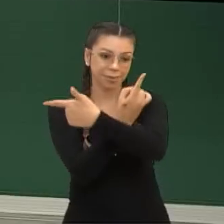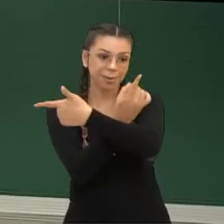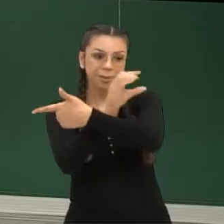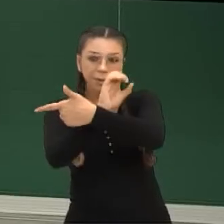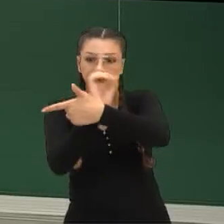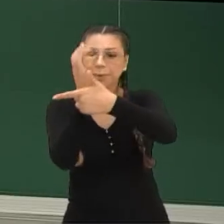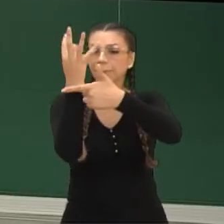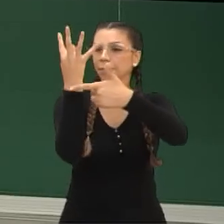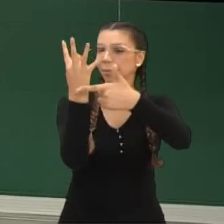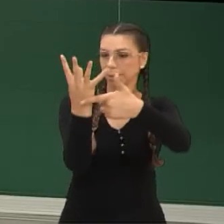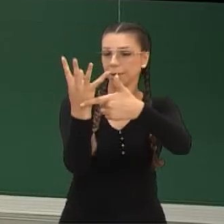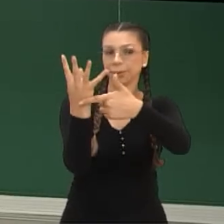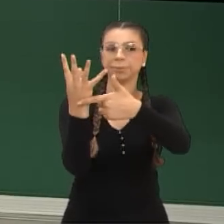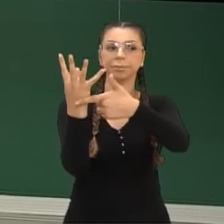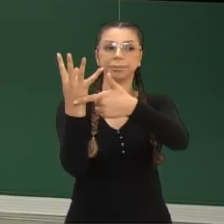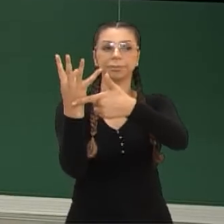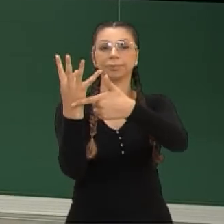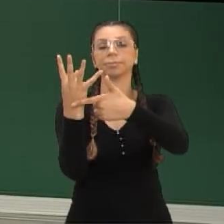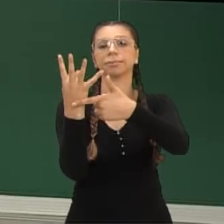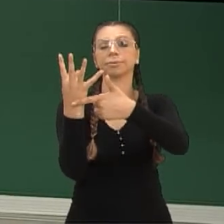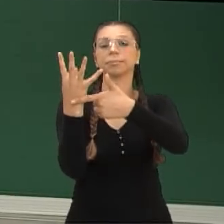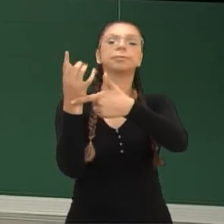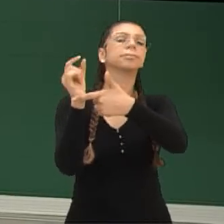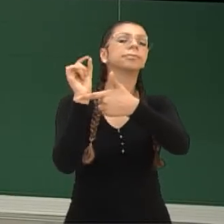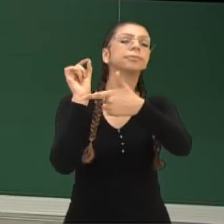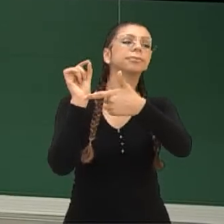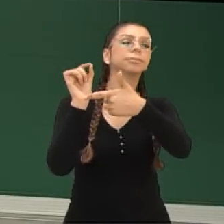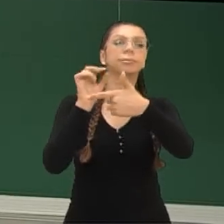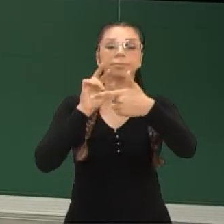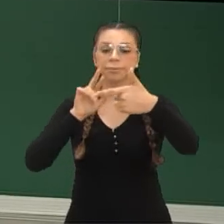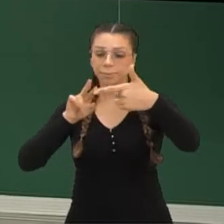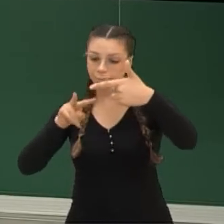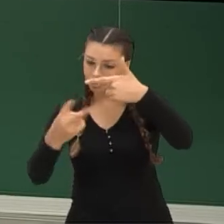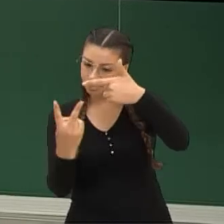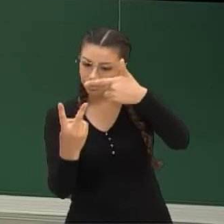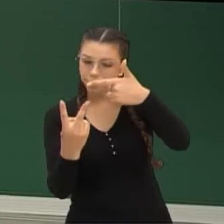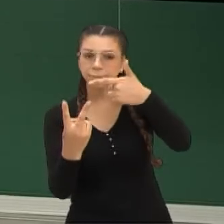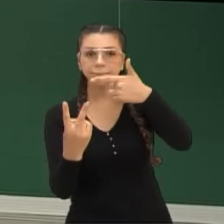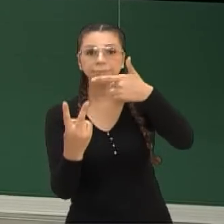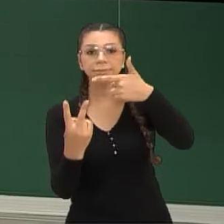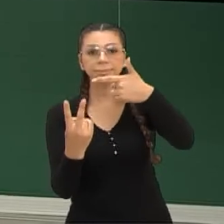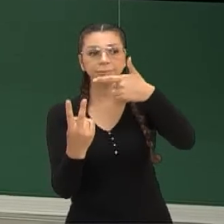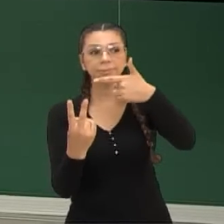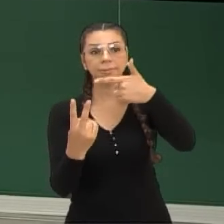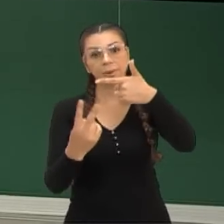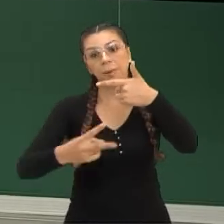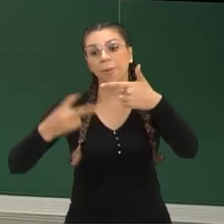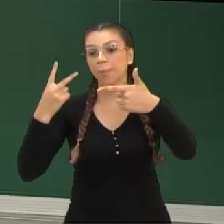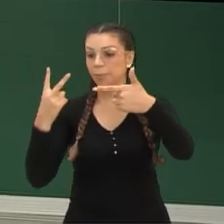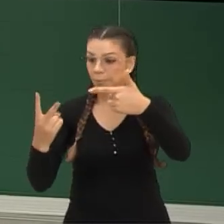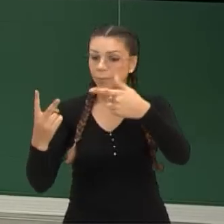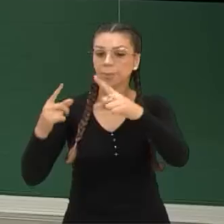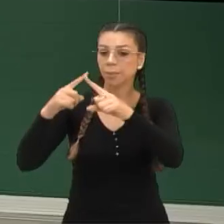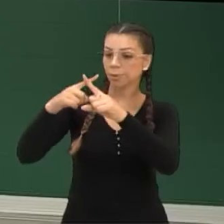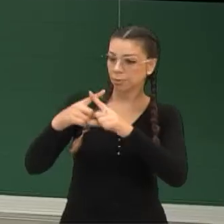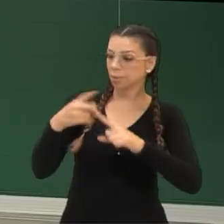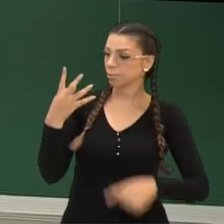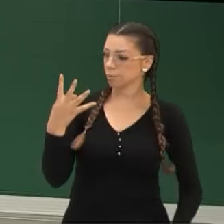10 décimos dividido por 4 vai dar o quê? 2 décimos. 2 vezes 4,